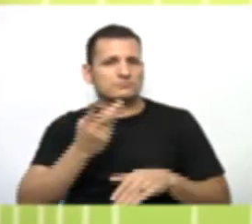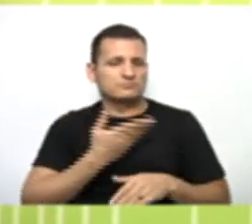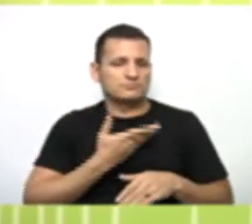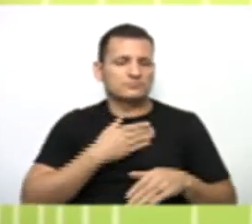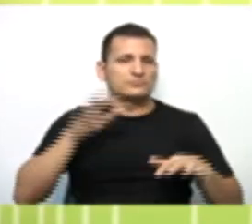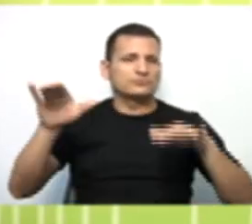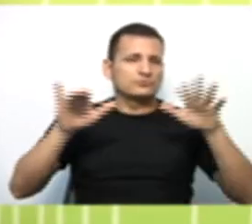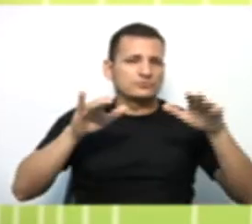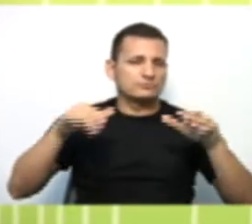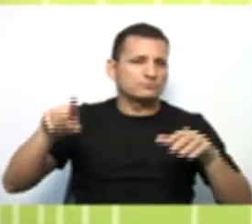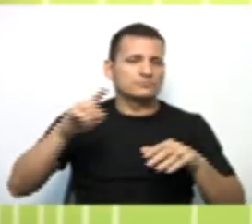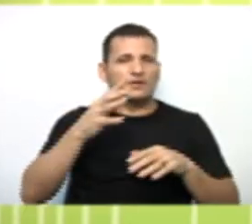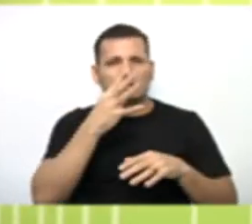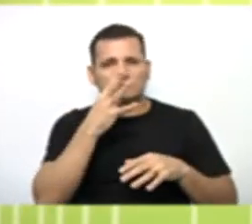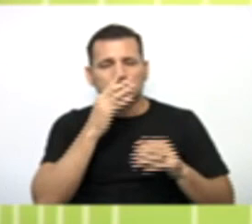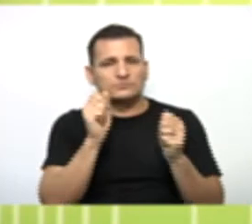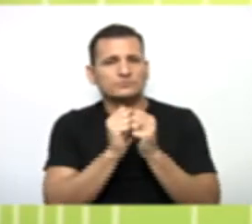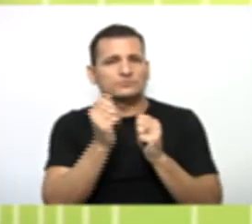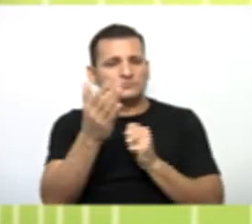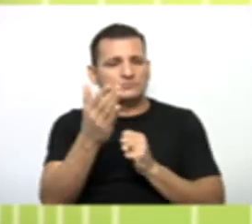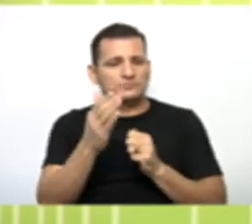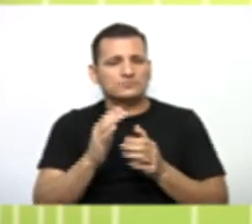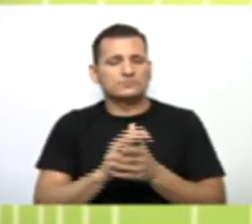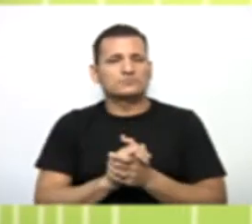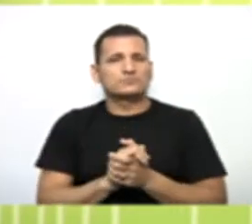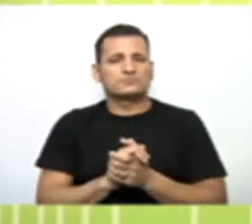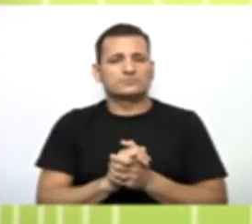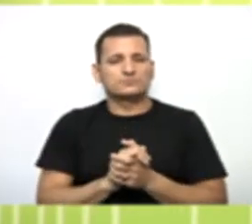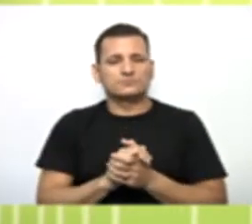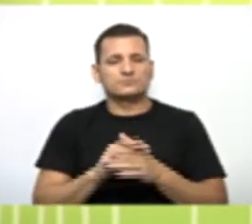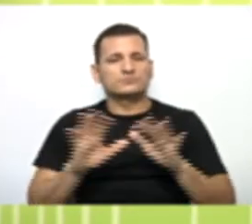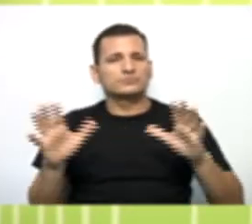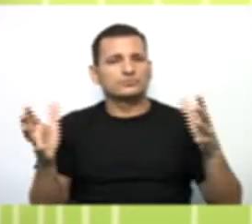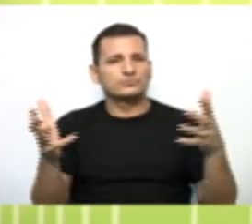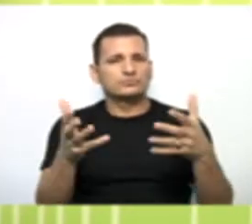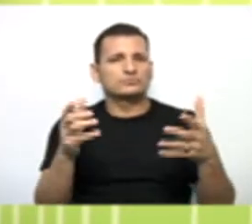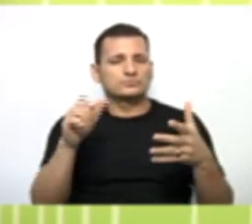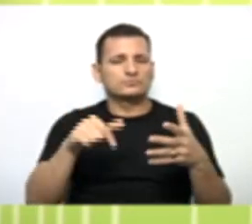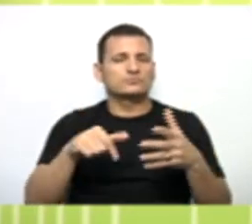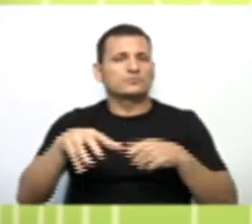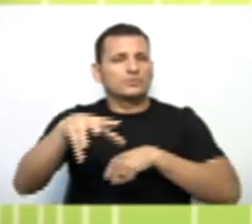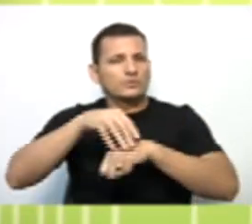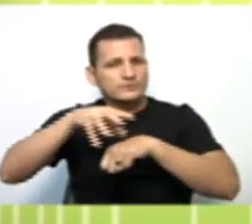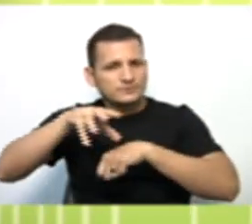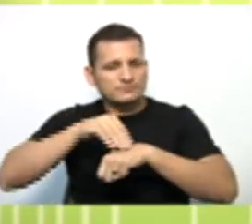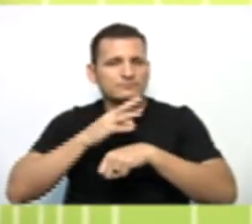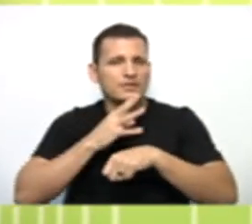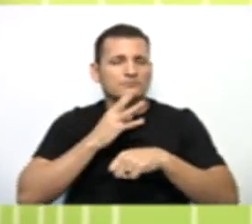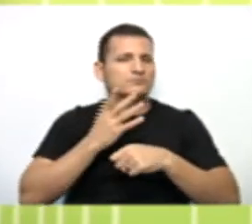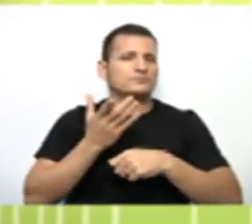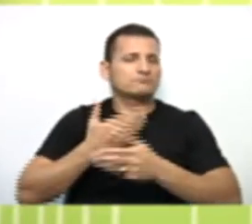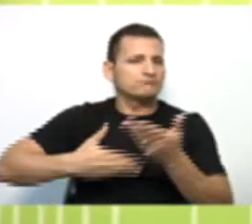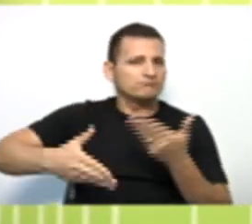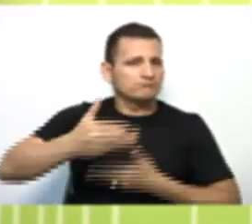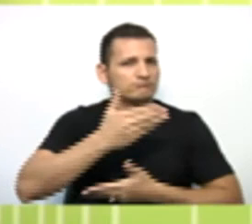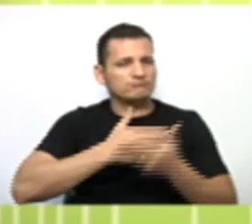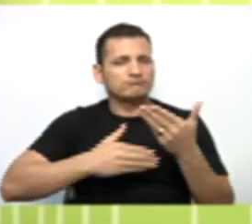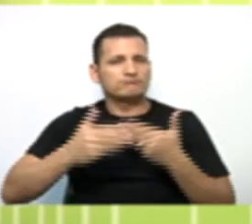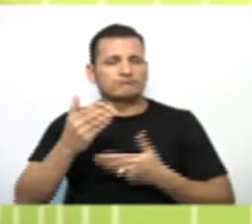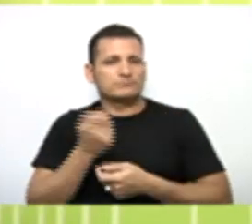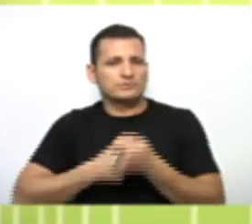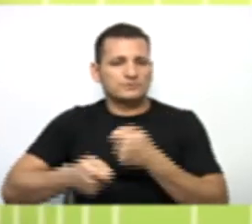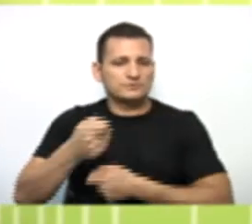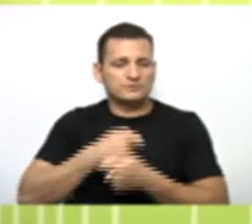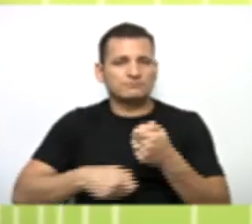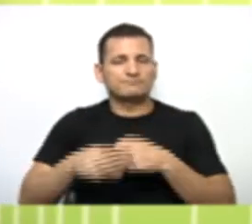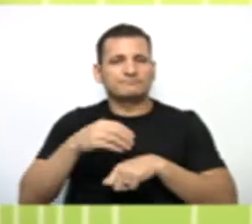pessoas para assistirem junto com você, para juntar aí, né, esse conhecimento, trocar ideias sobre negociação. Então